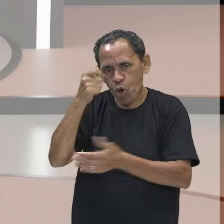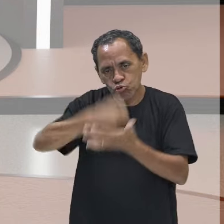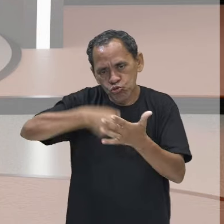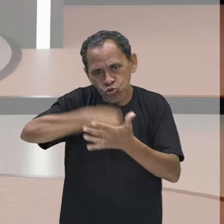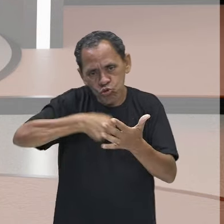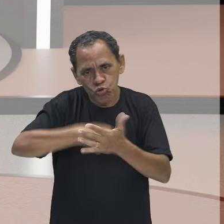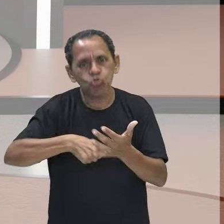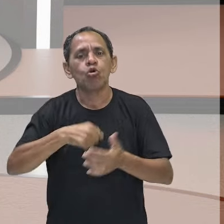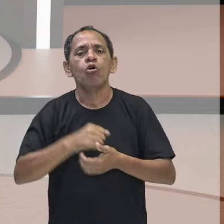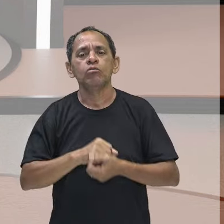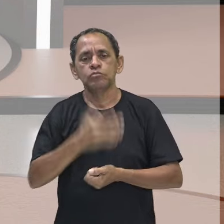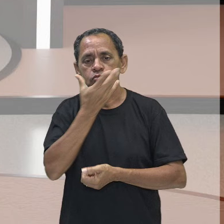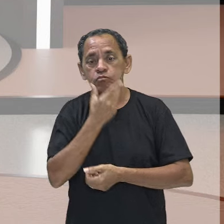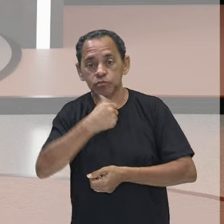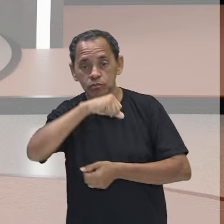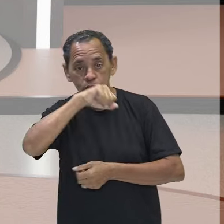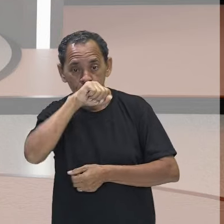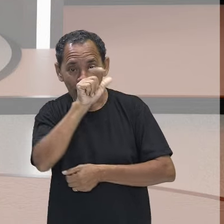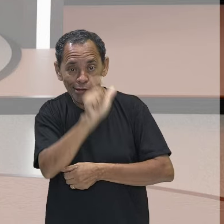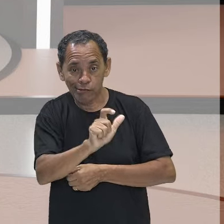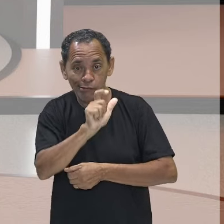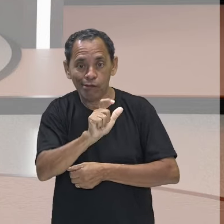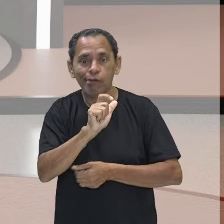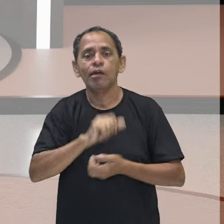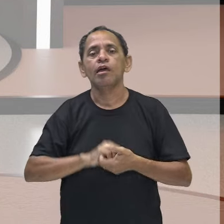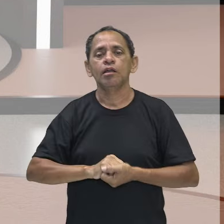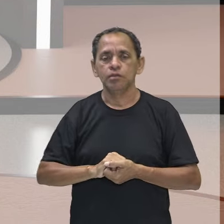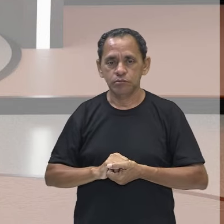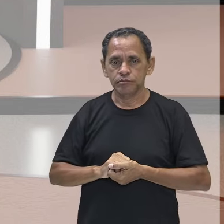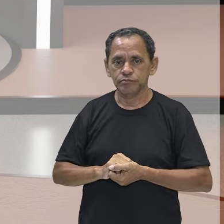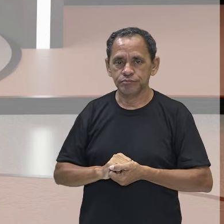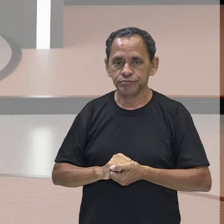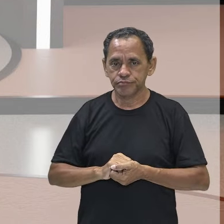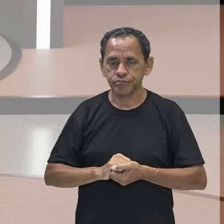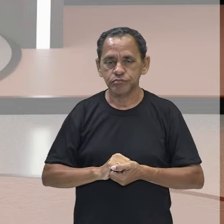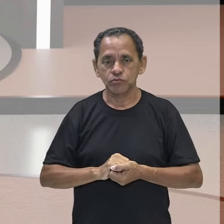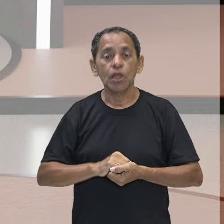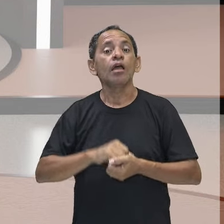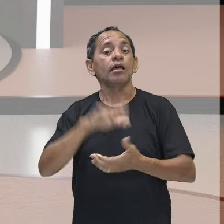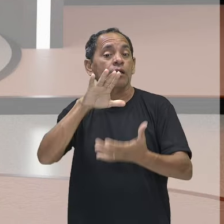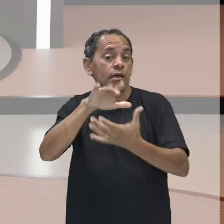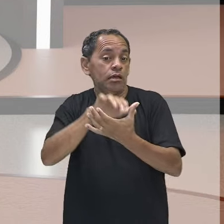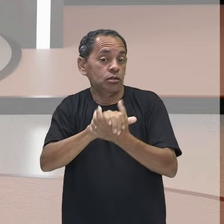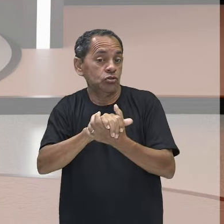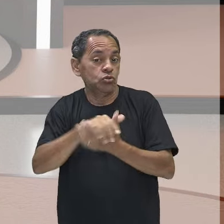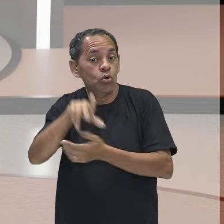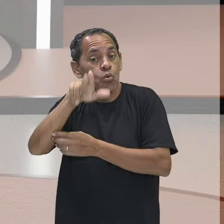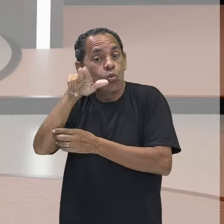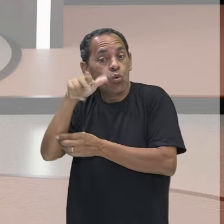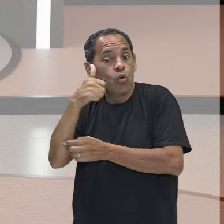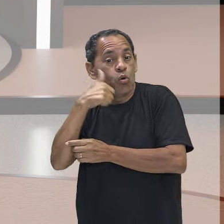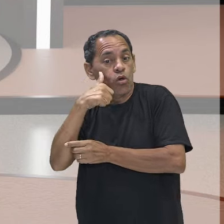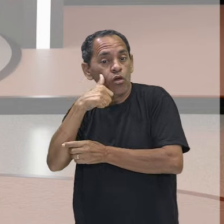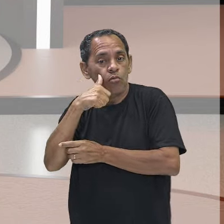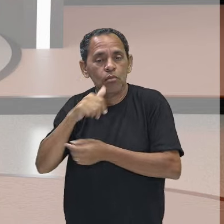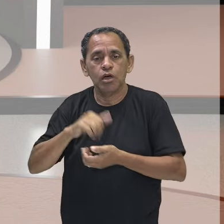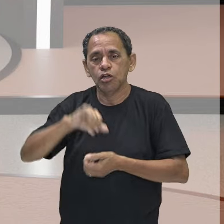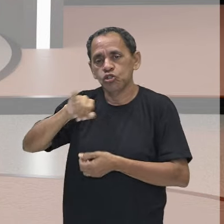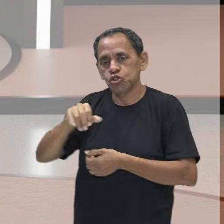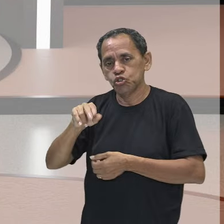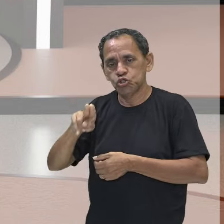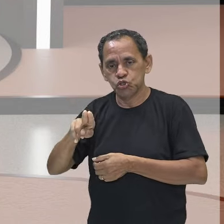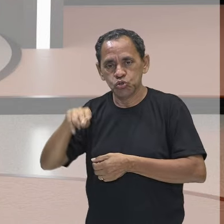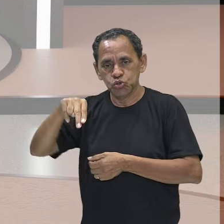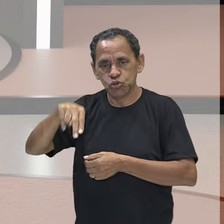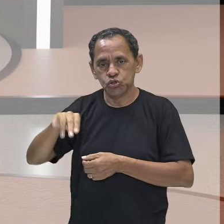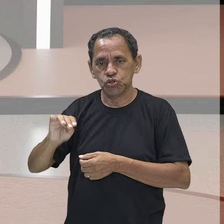venceu, casando-se com sua irmã Juno. Gente, essa história, ela assemelha-se muito, galera, com a